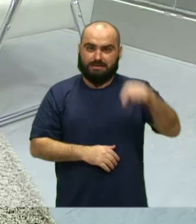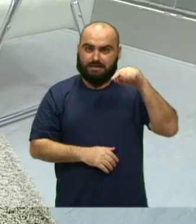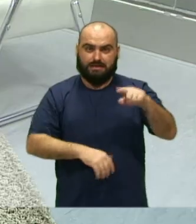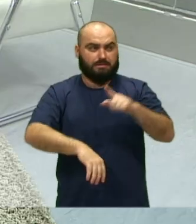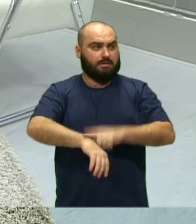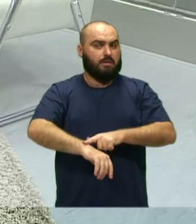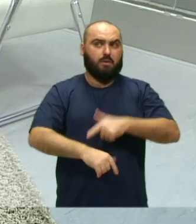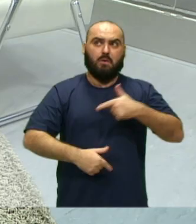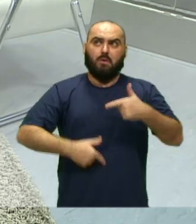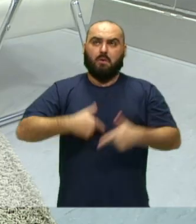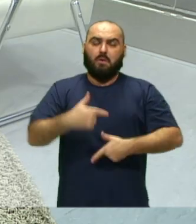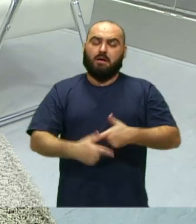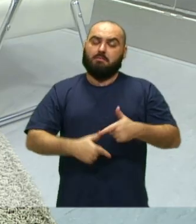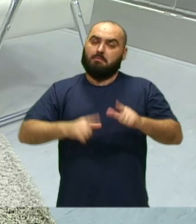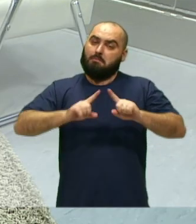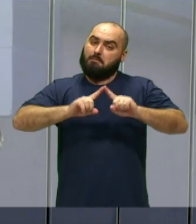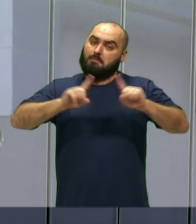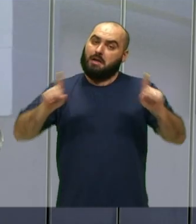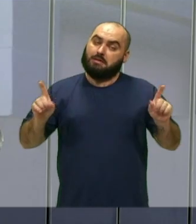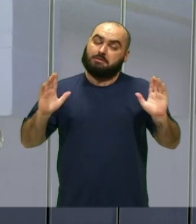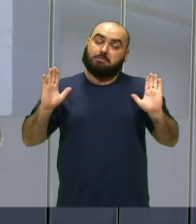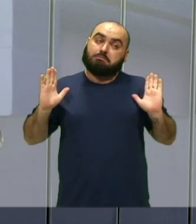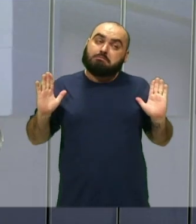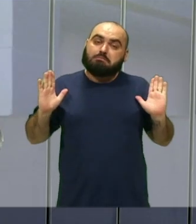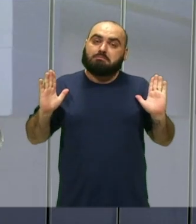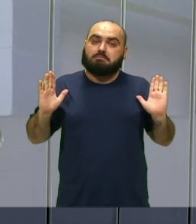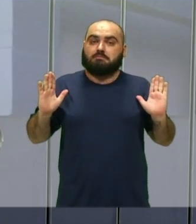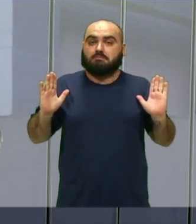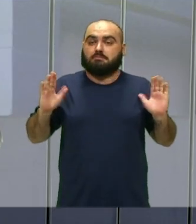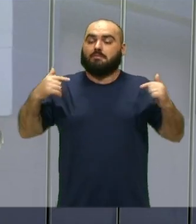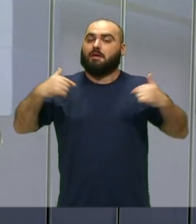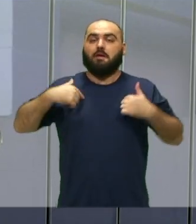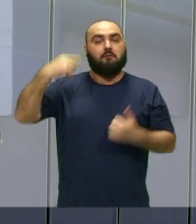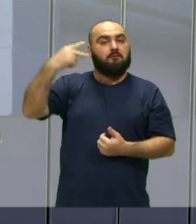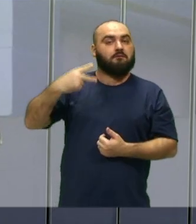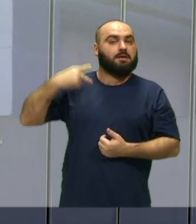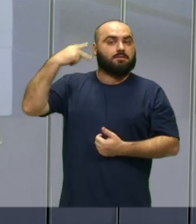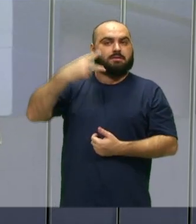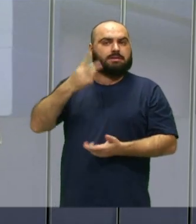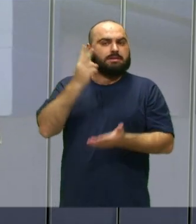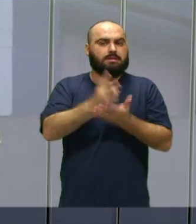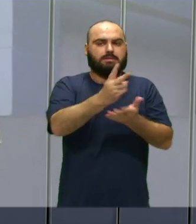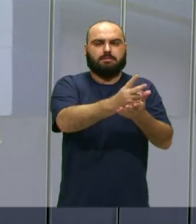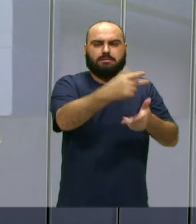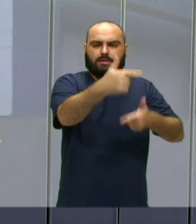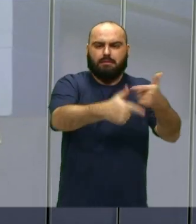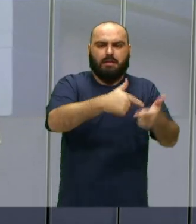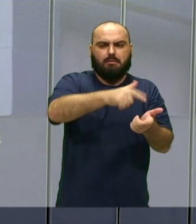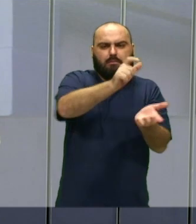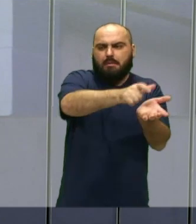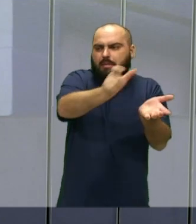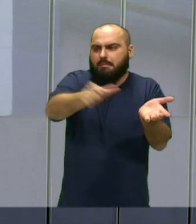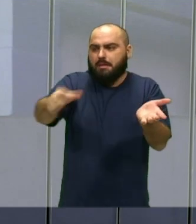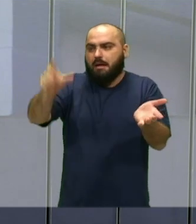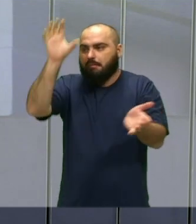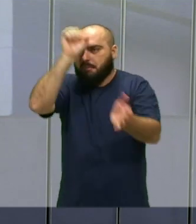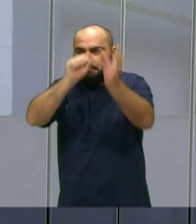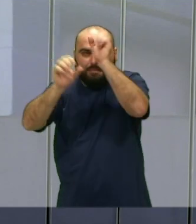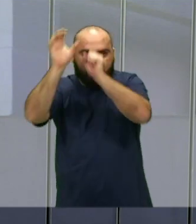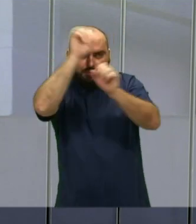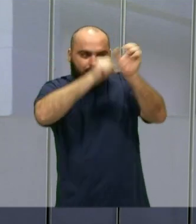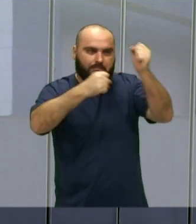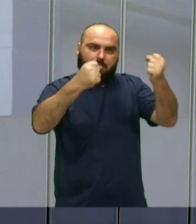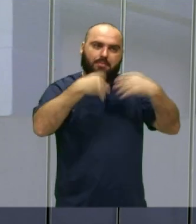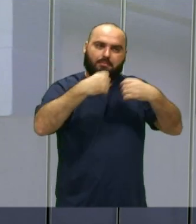tempo. Mas é como eu sempre digo, né? O bom de ser vereador é estar atuando em todas as áreas, aprendendo com todas as pessoas